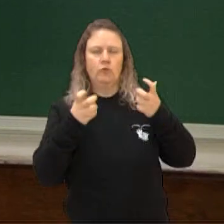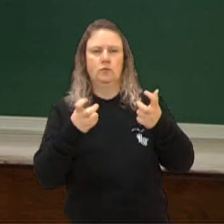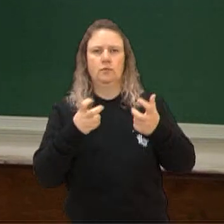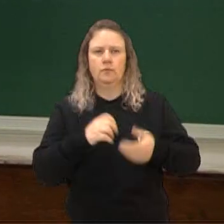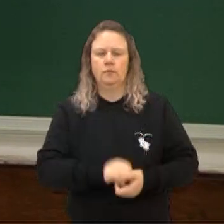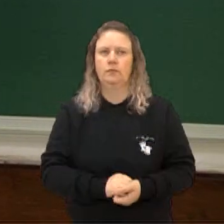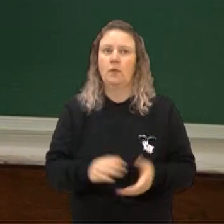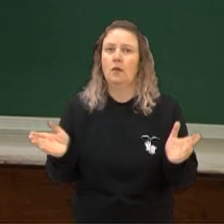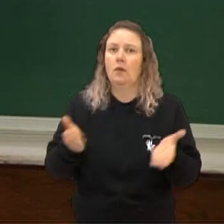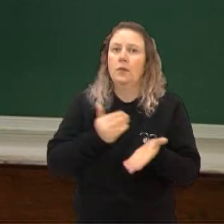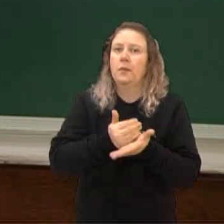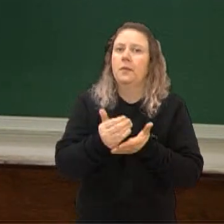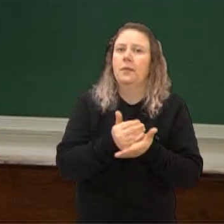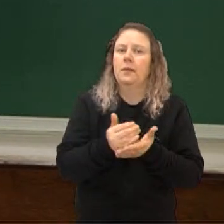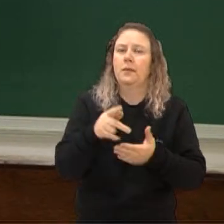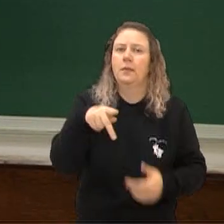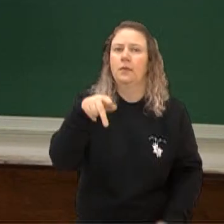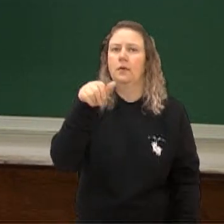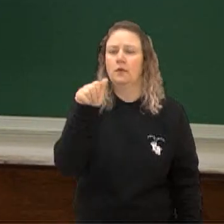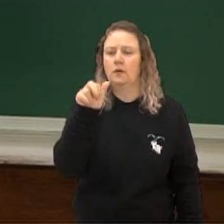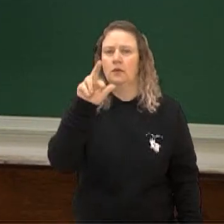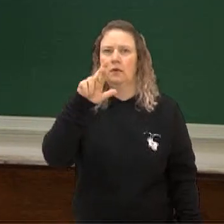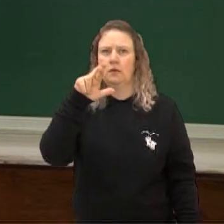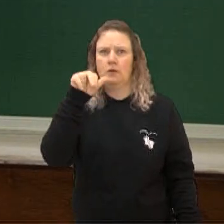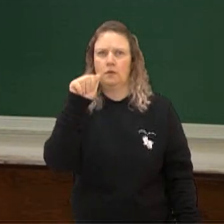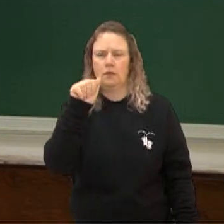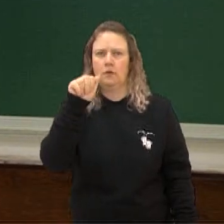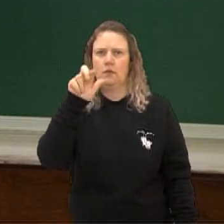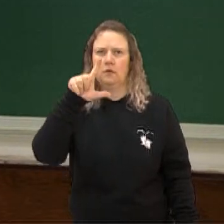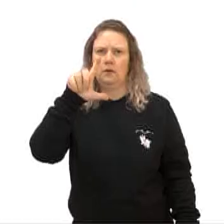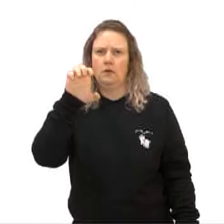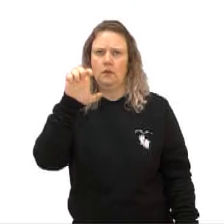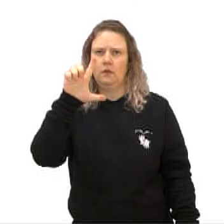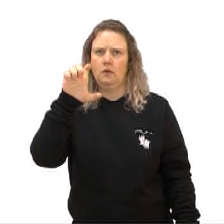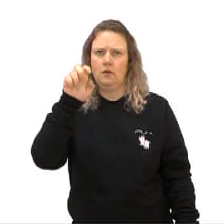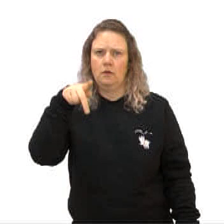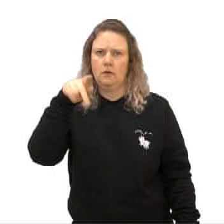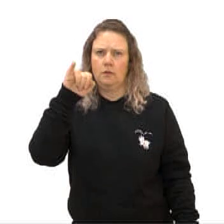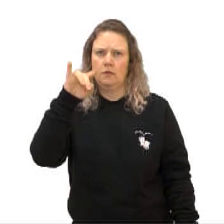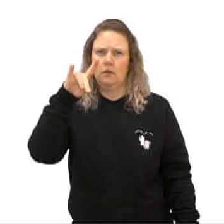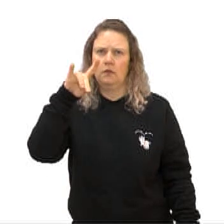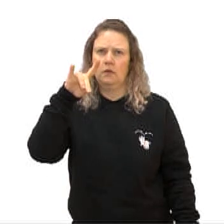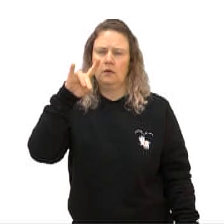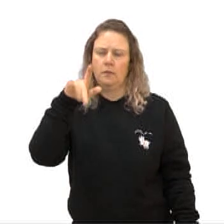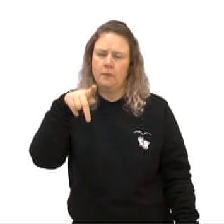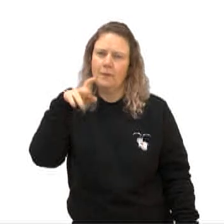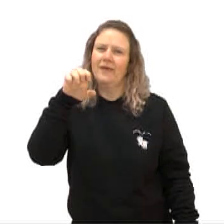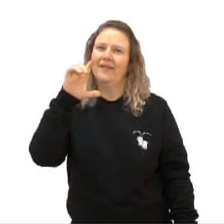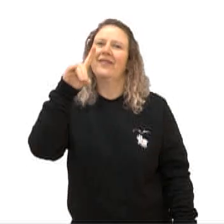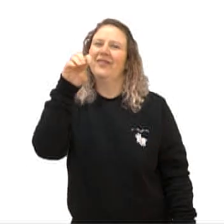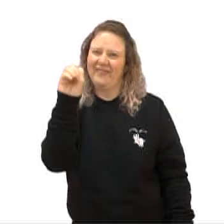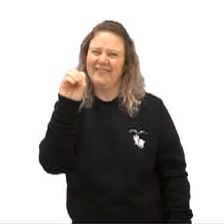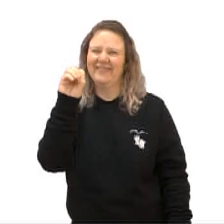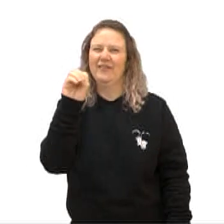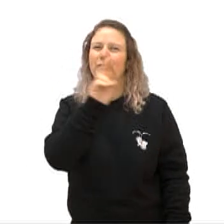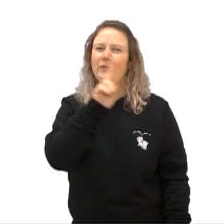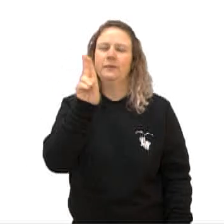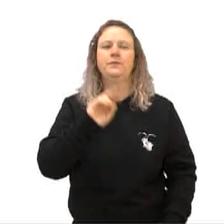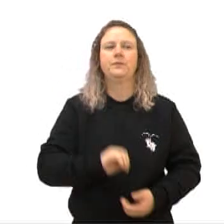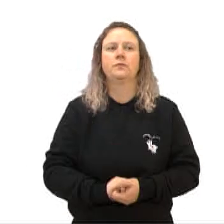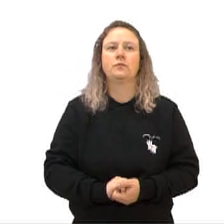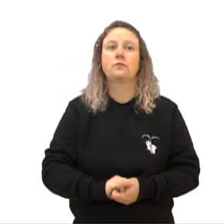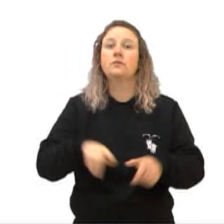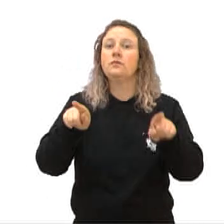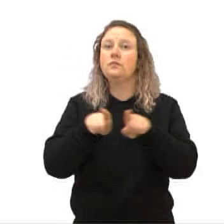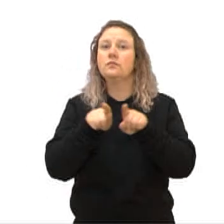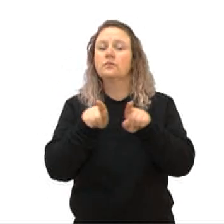pelo paralelepípedo. O que é esse paralelepípedo? É um prisma, né? Uma figura geométrica que faz parte dos sólidos. Ele é um